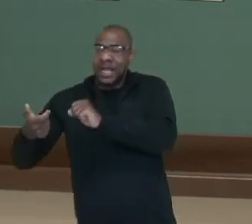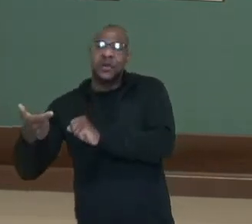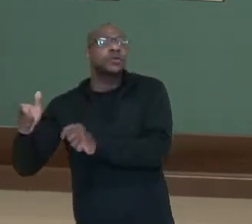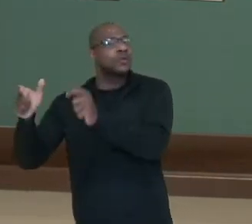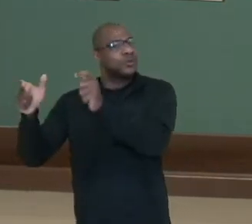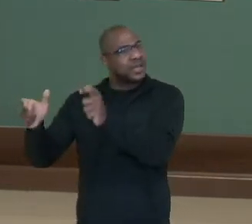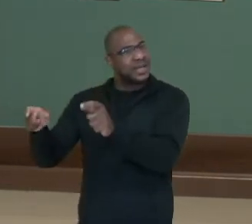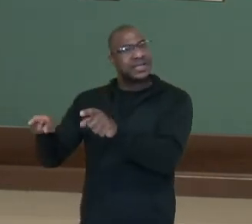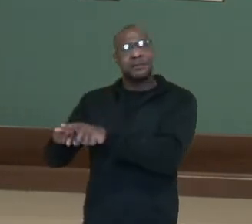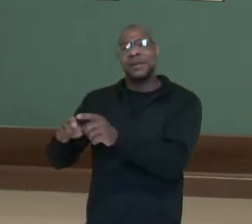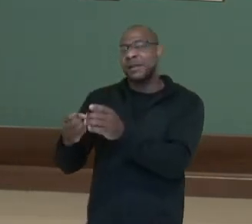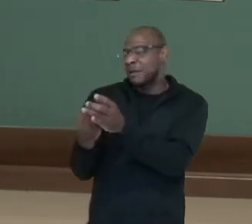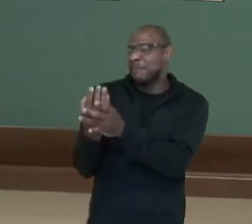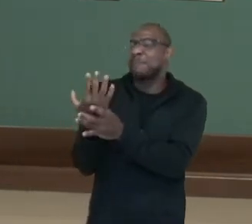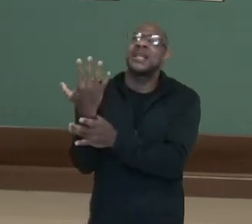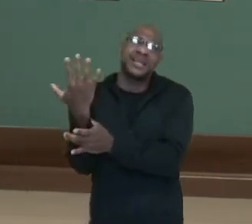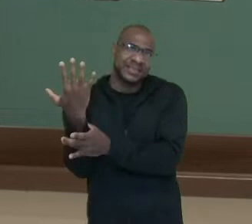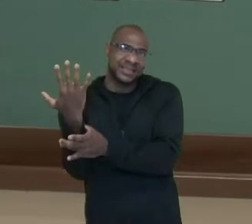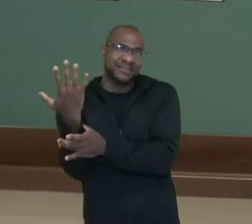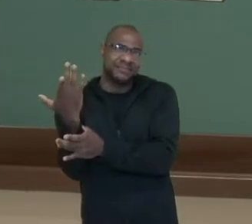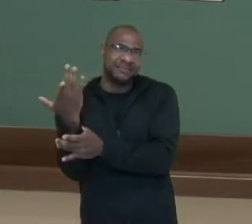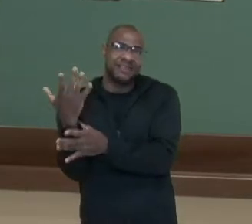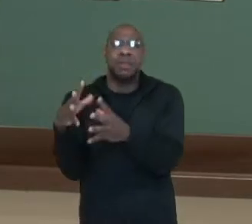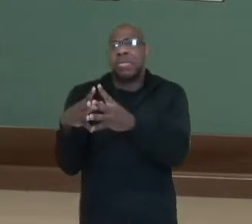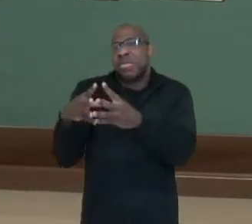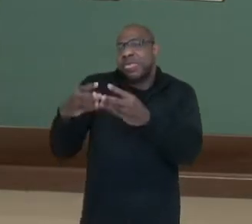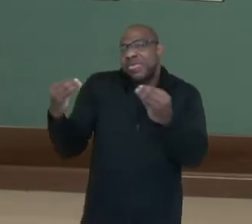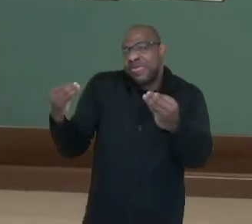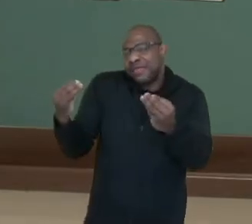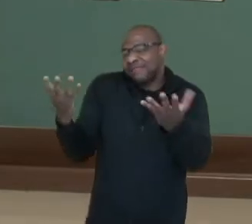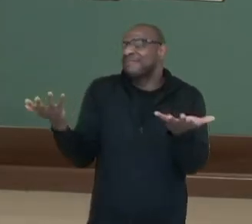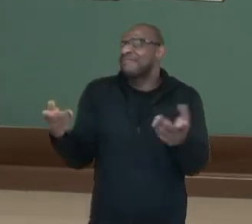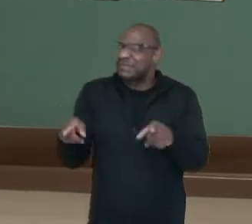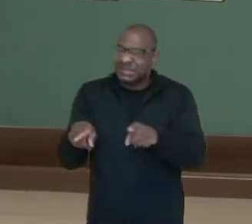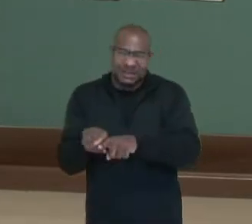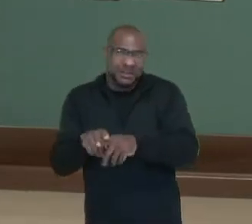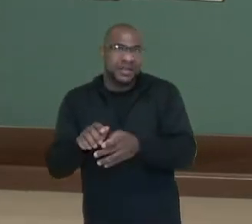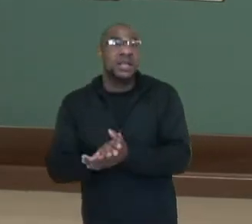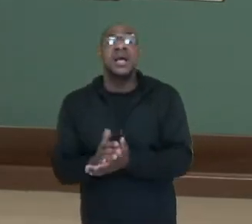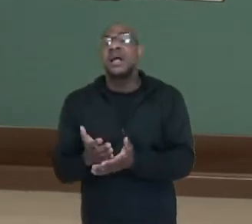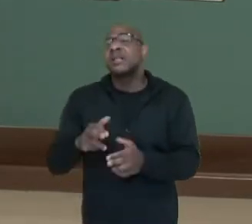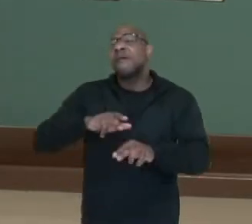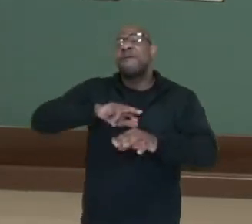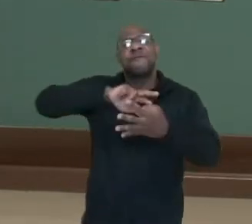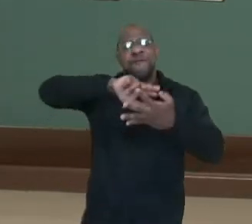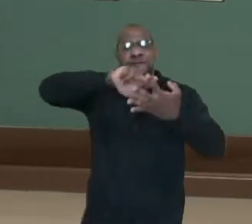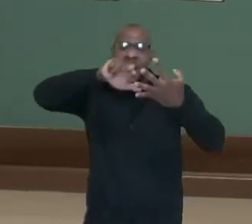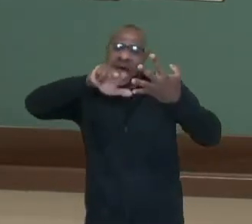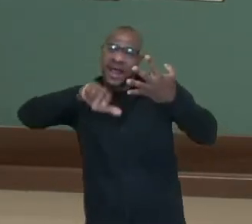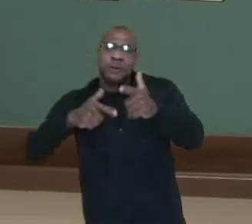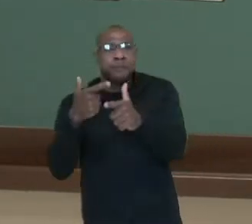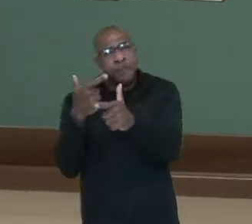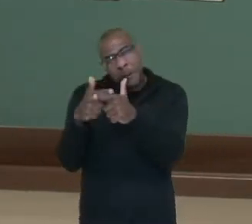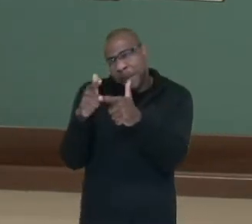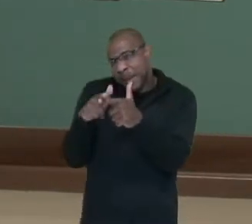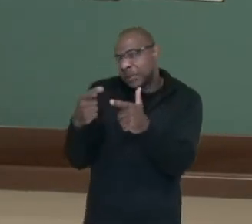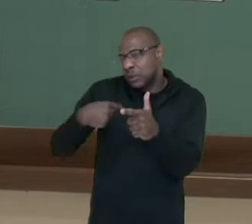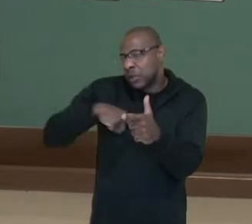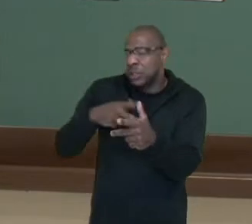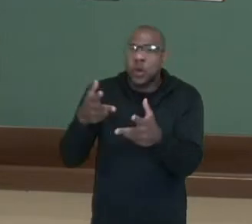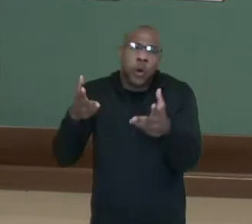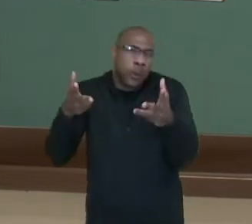ali daquele espaço. Então, são várias consequências que a gente consegue perceber com